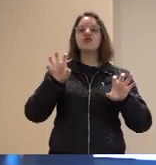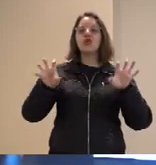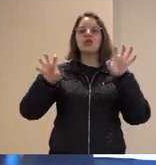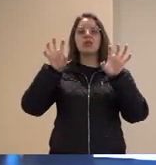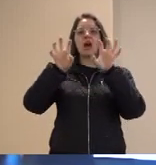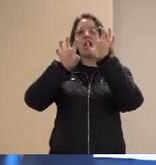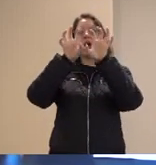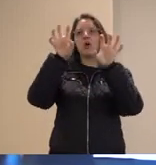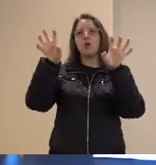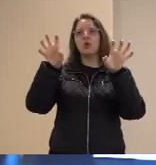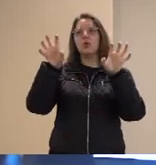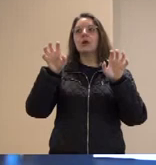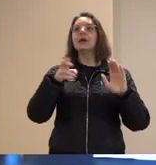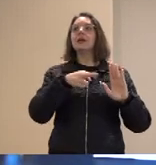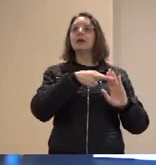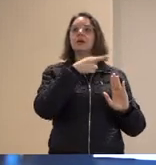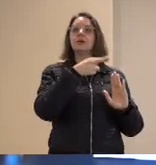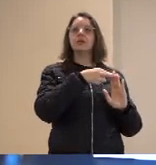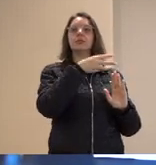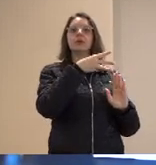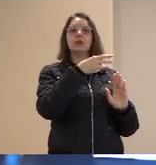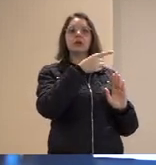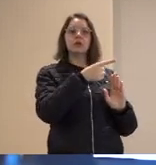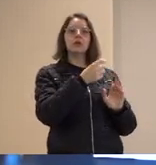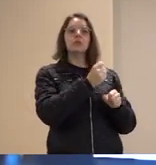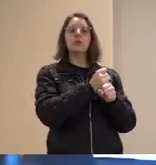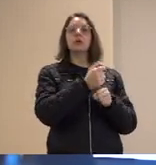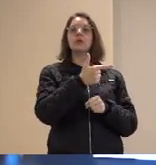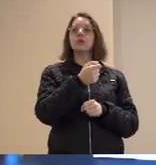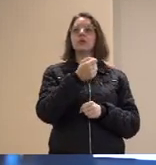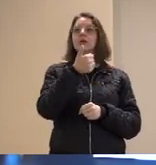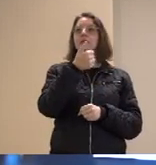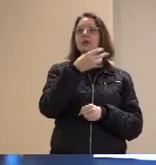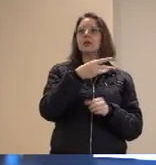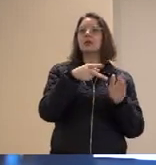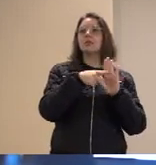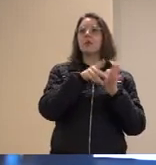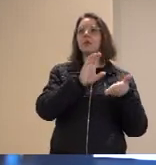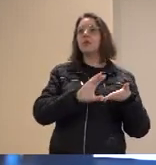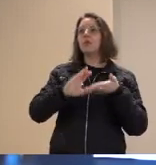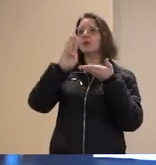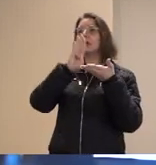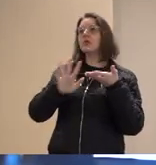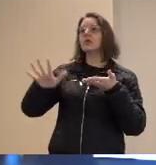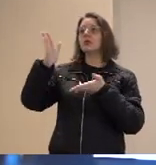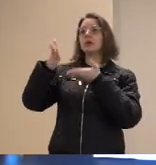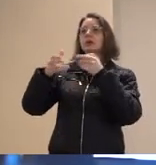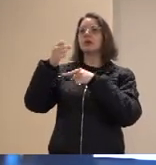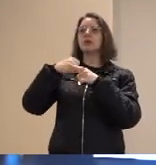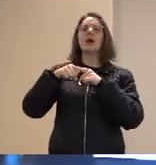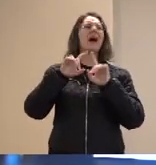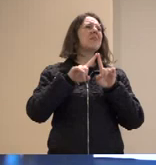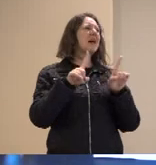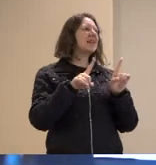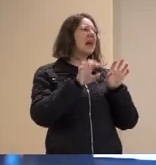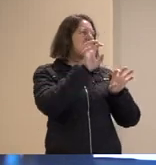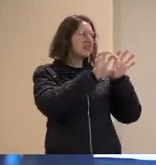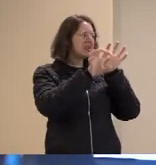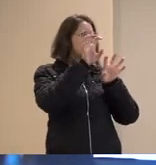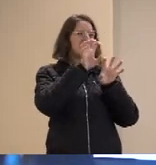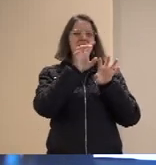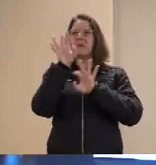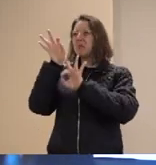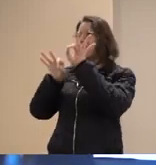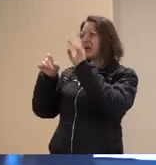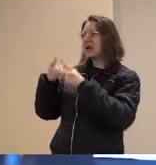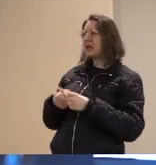meio da Resolução 31 de 2013 do Conselho Nacional. Ah, Vânia, mas regionalização não tem nada a ver com reordenar,